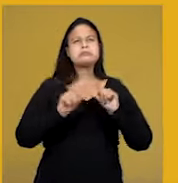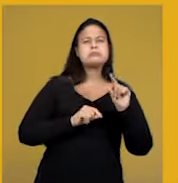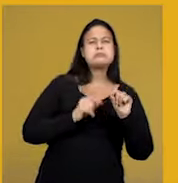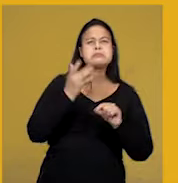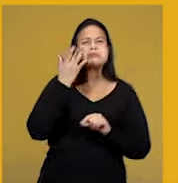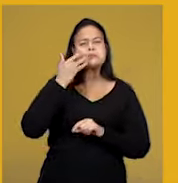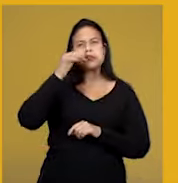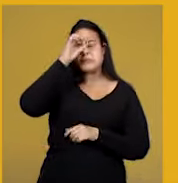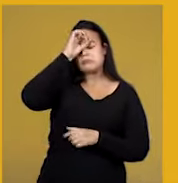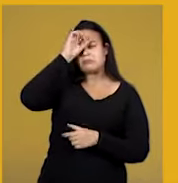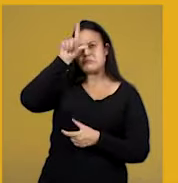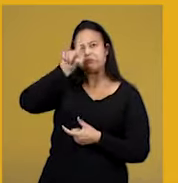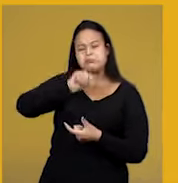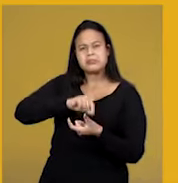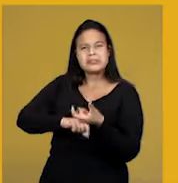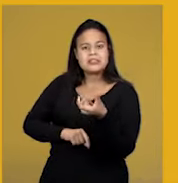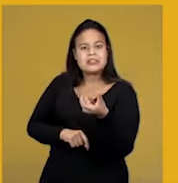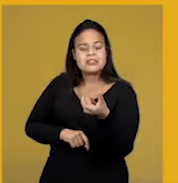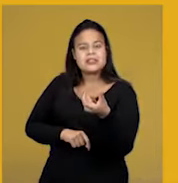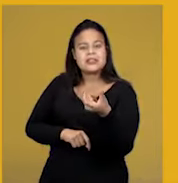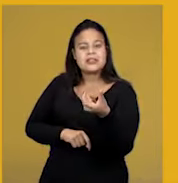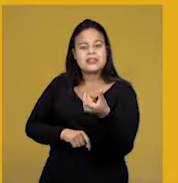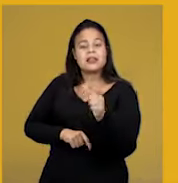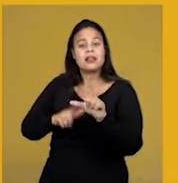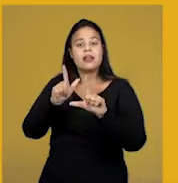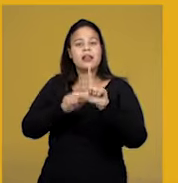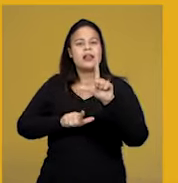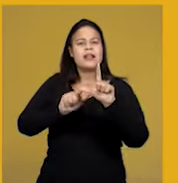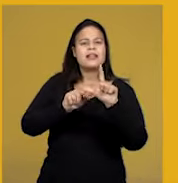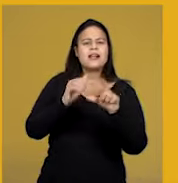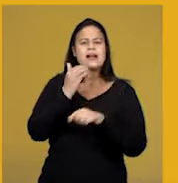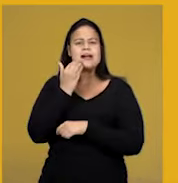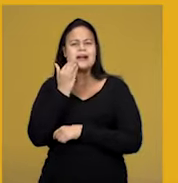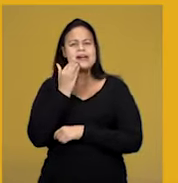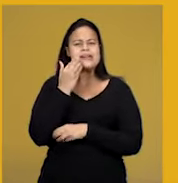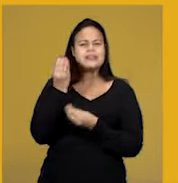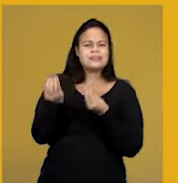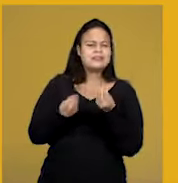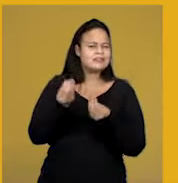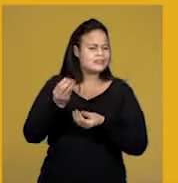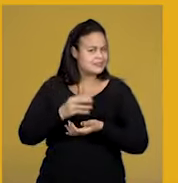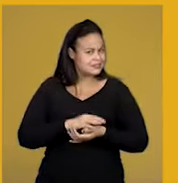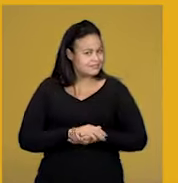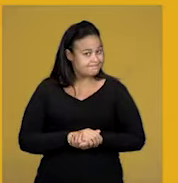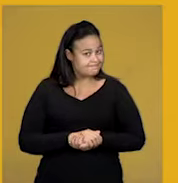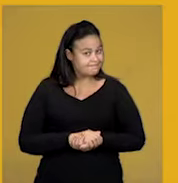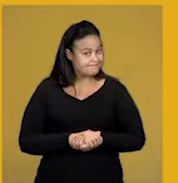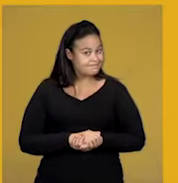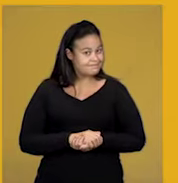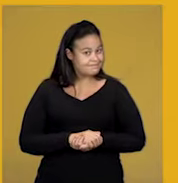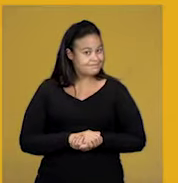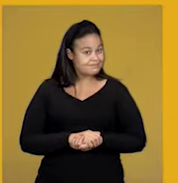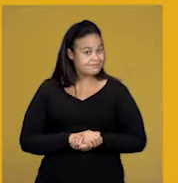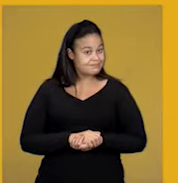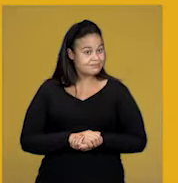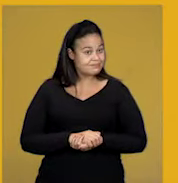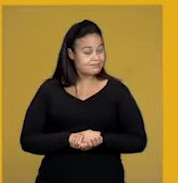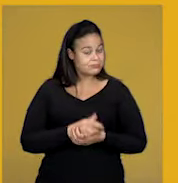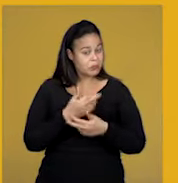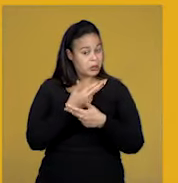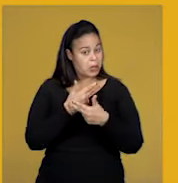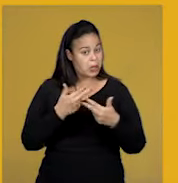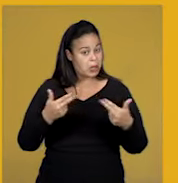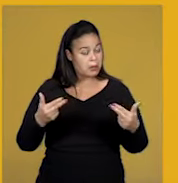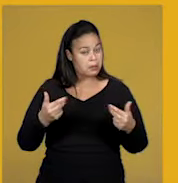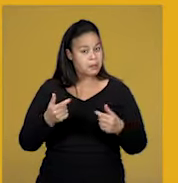palavras? E se a minha letra sair tremida? Bom, por que tem umas palavras?